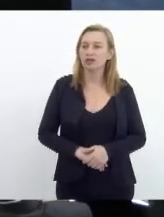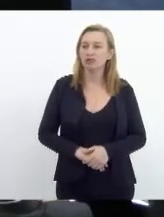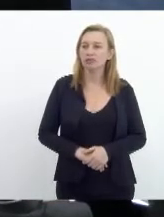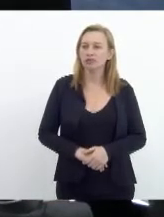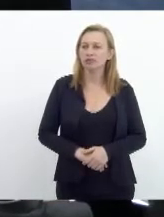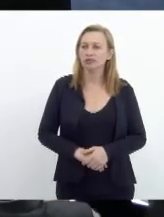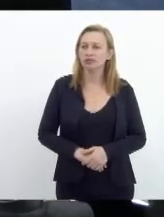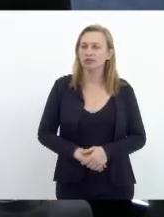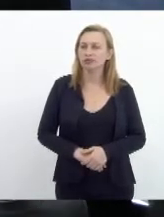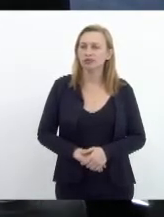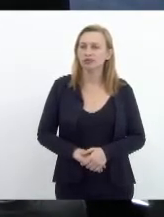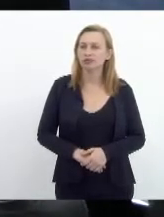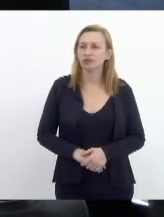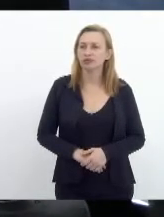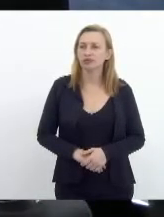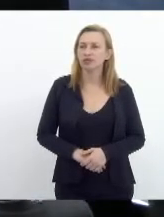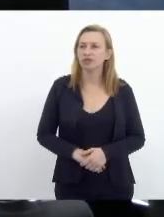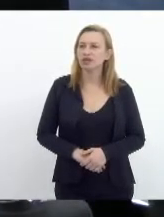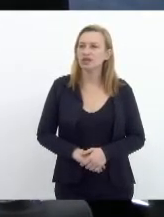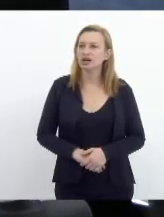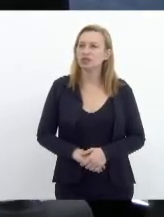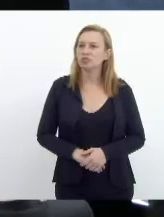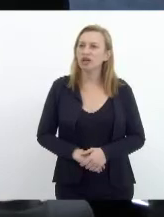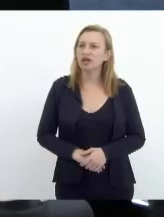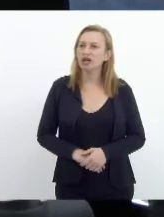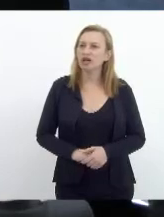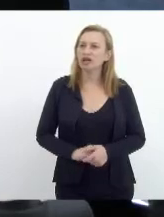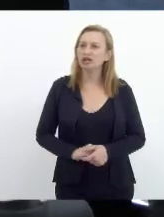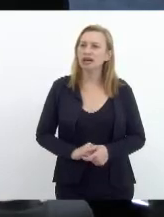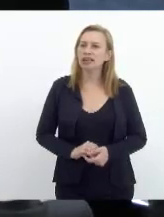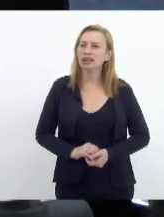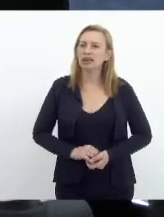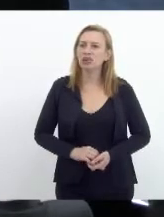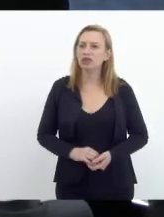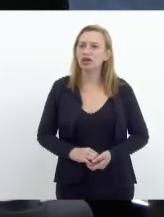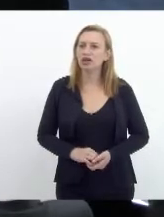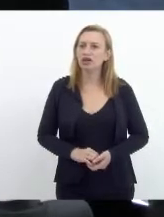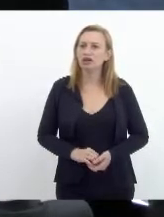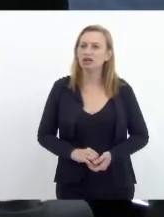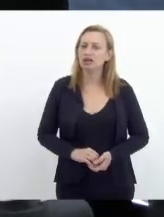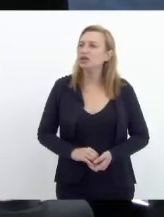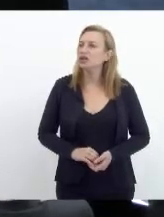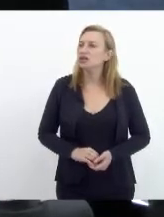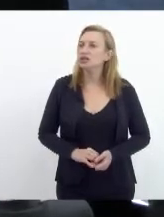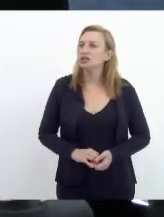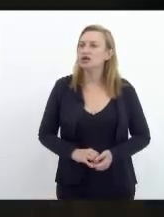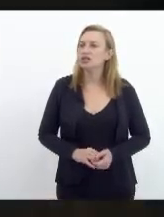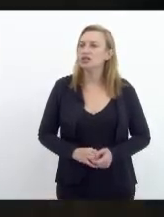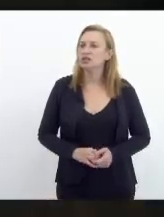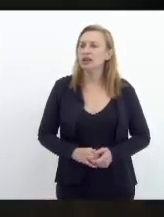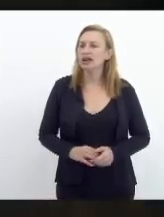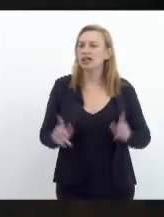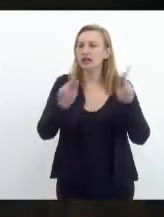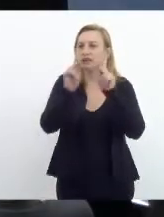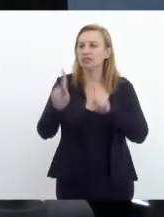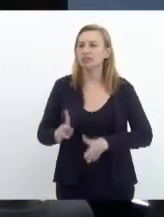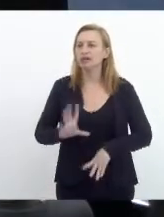aí? Não mais, né? Oi, tá ok? Não tem mais divergência, né? Não tem mais. Paz